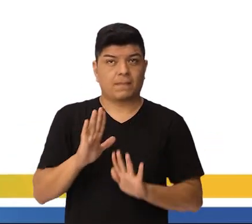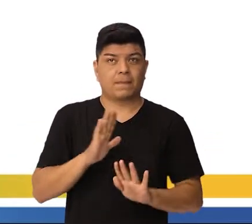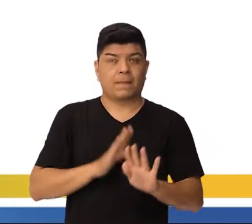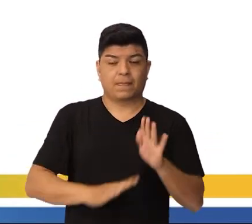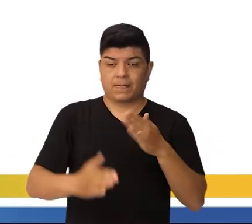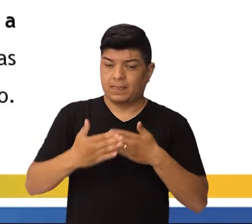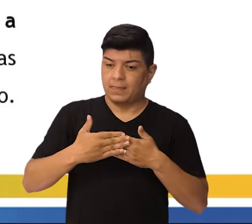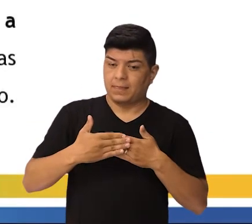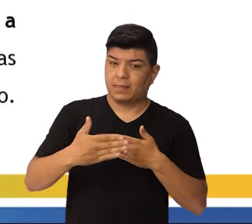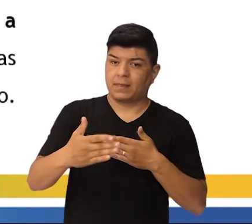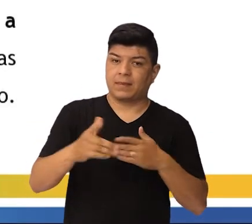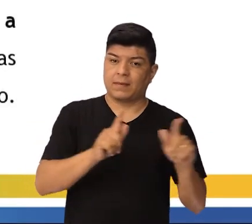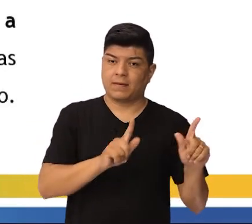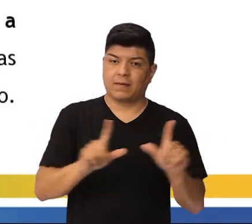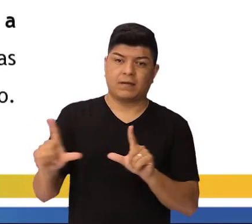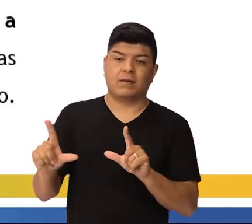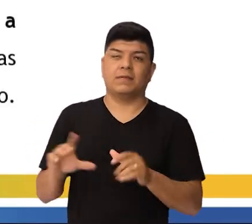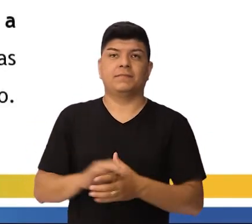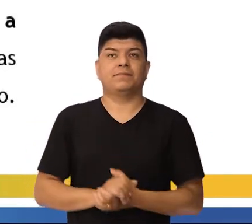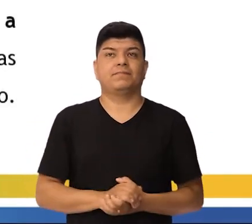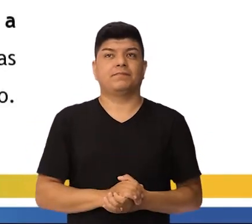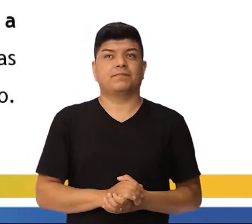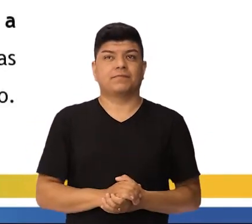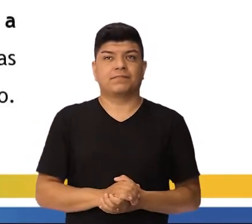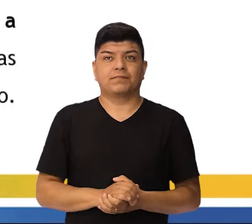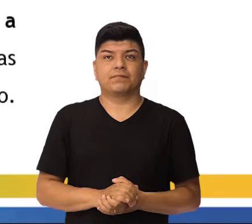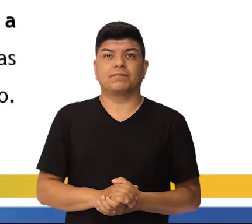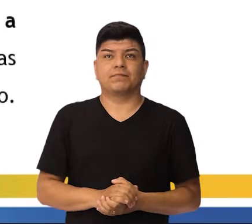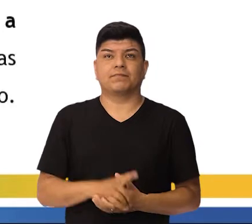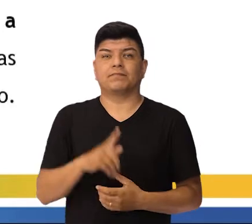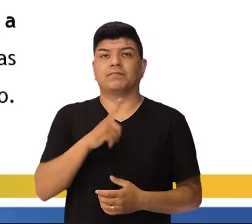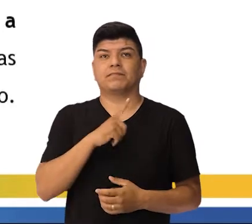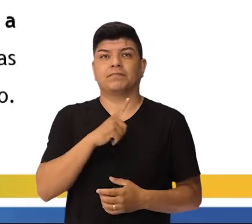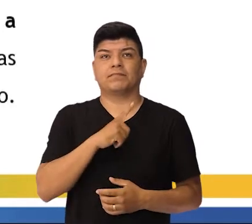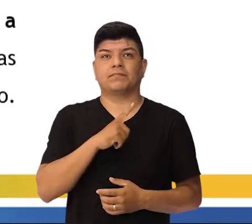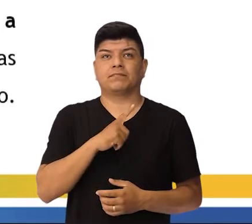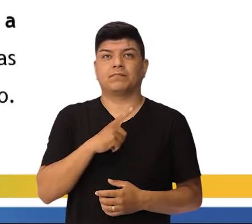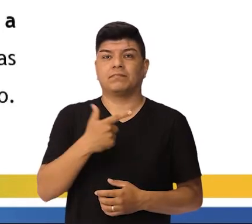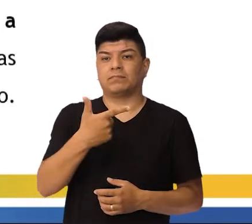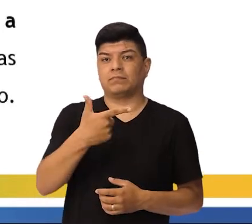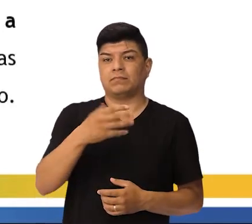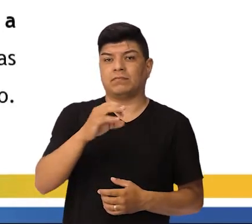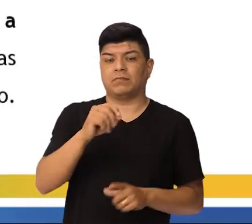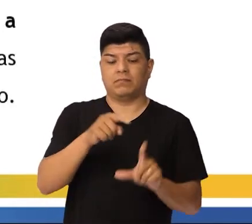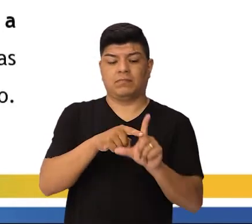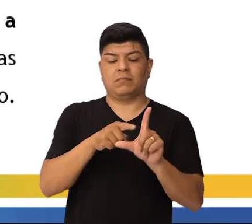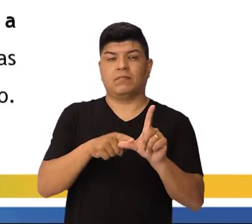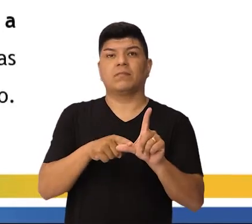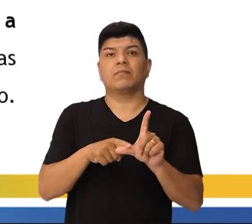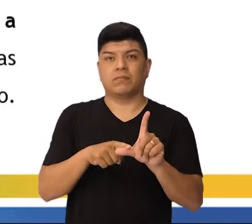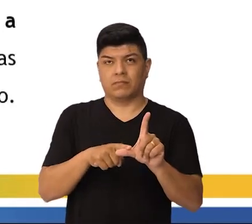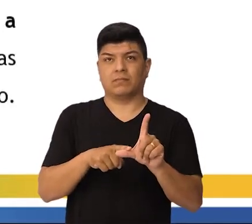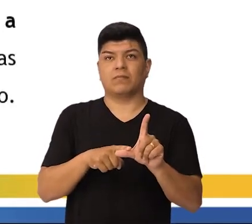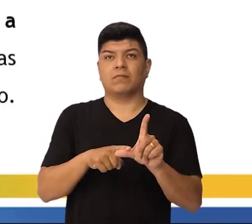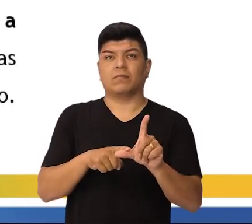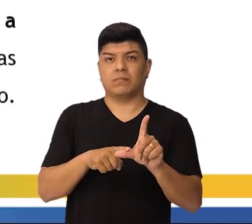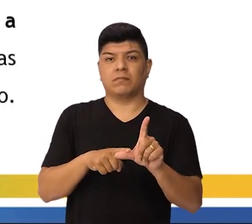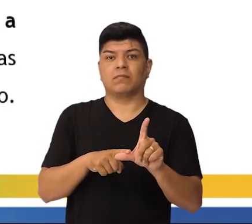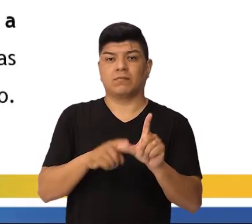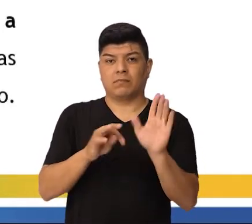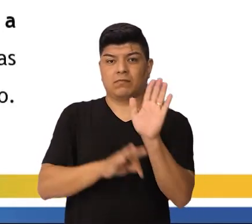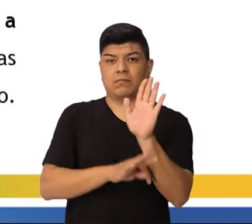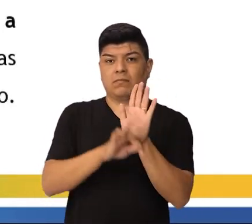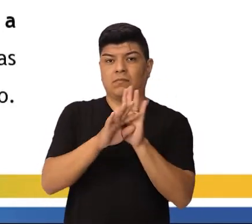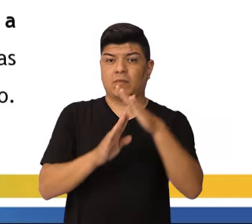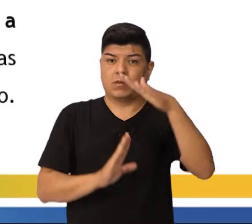das próximas ilustrações. Olha só, então eu tenho aí 20 graus centígrados, refere-se a uma temperatura